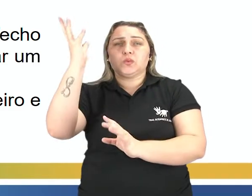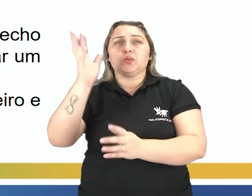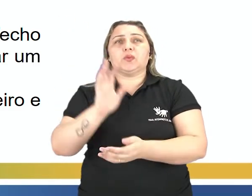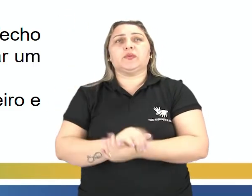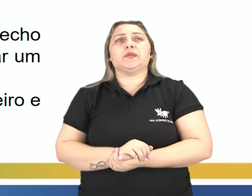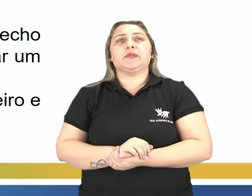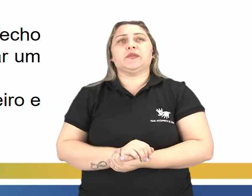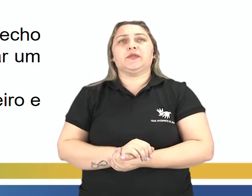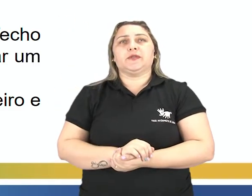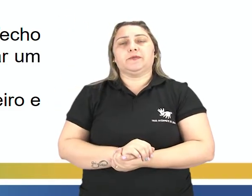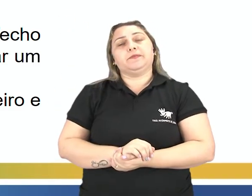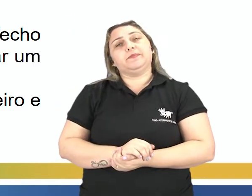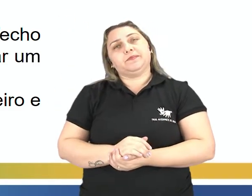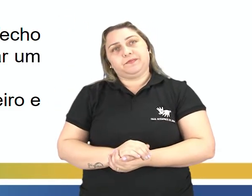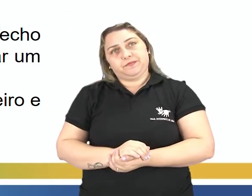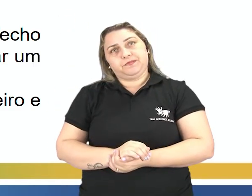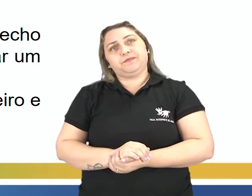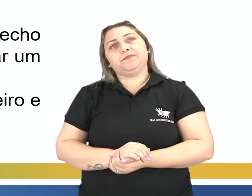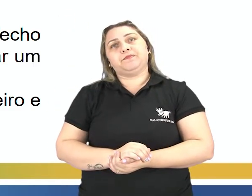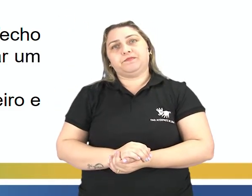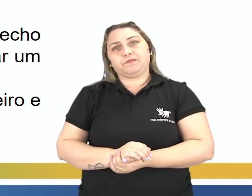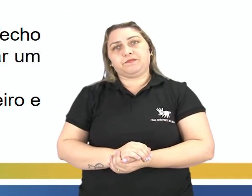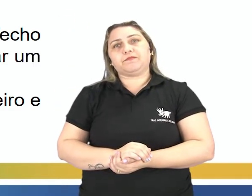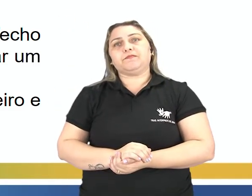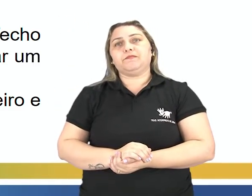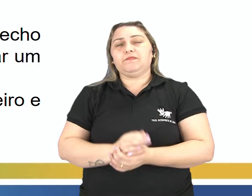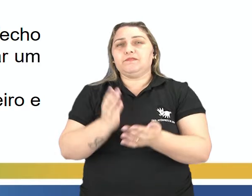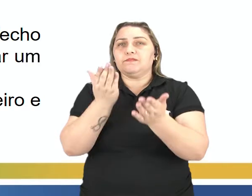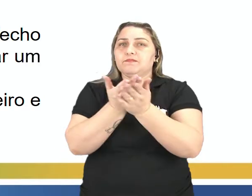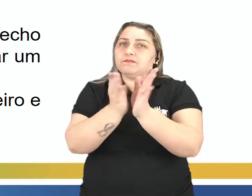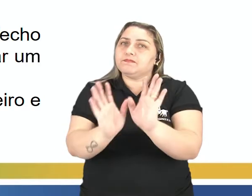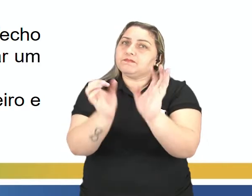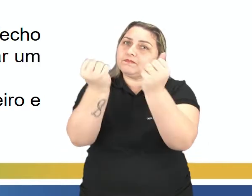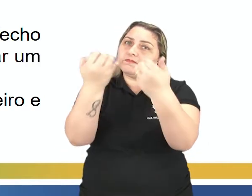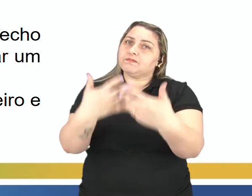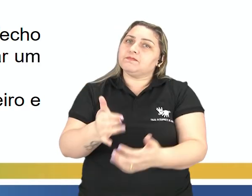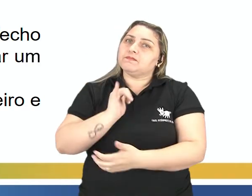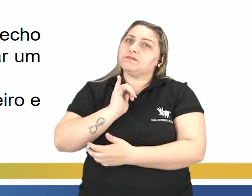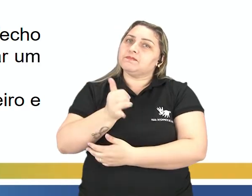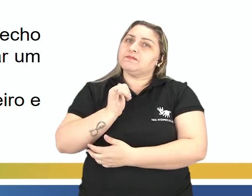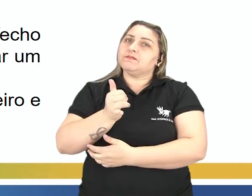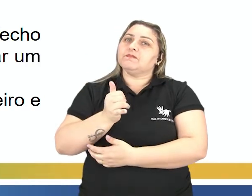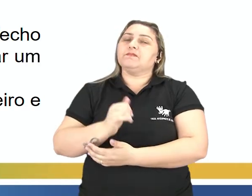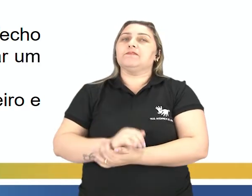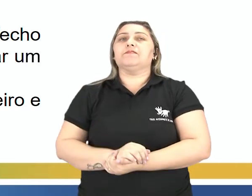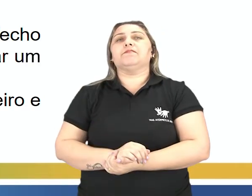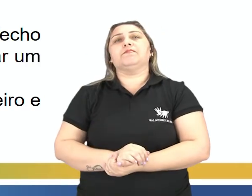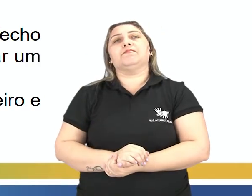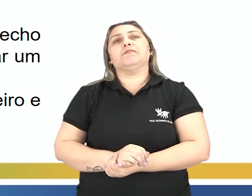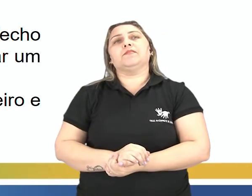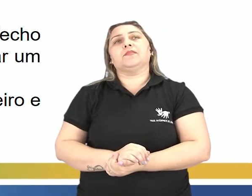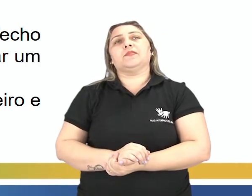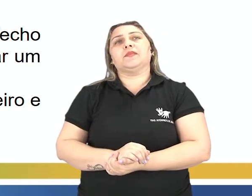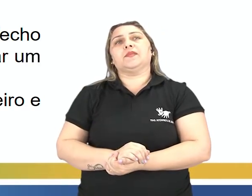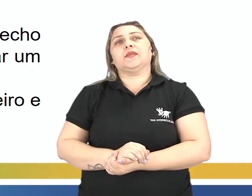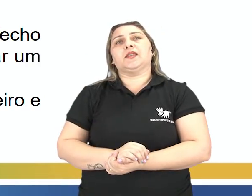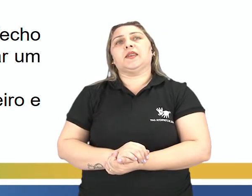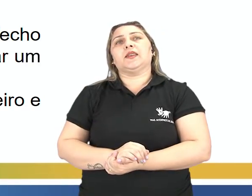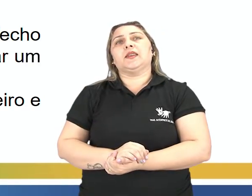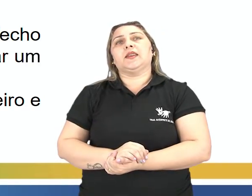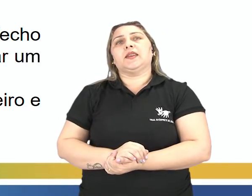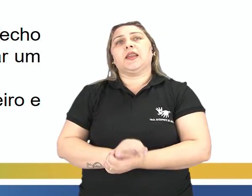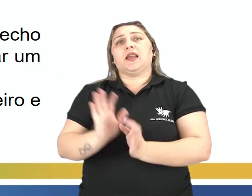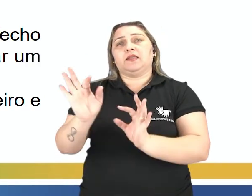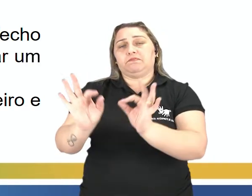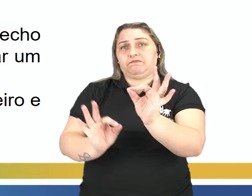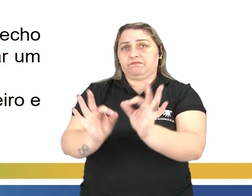passo, escreva o desfecho. Desfecho já é o final, a história ali terminando de ser